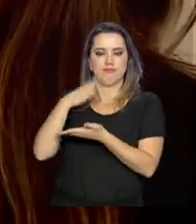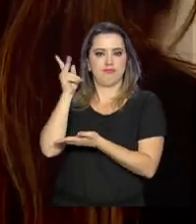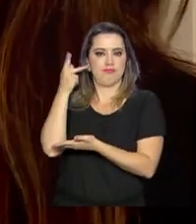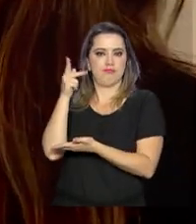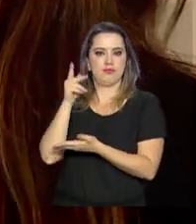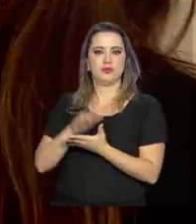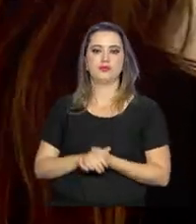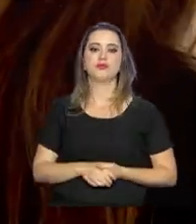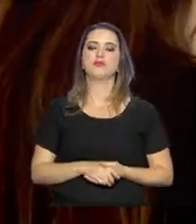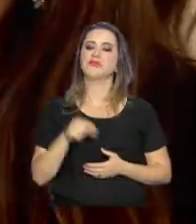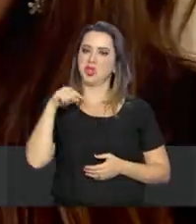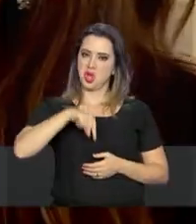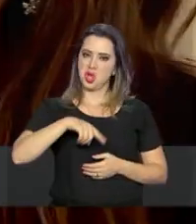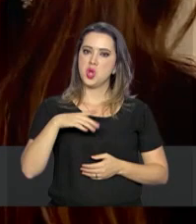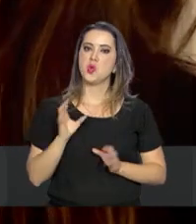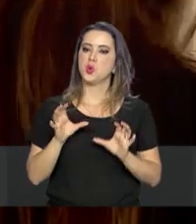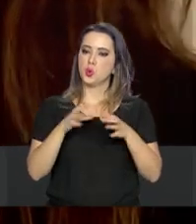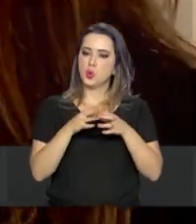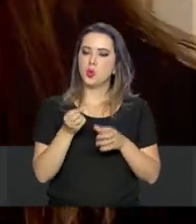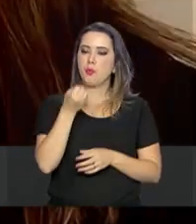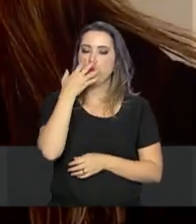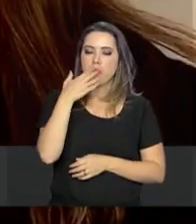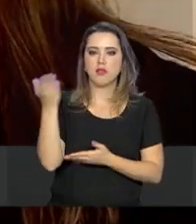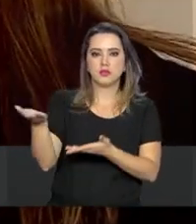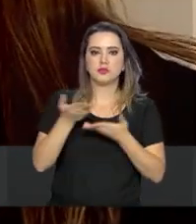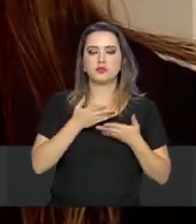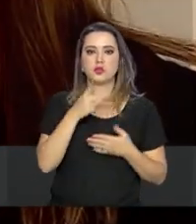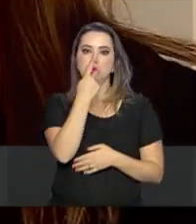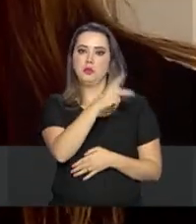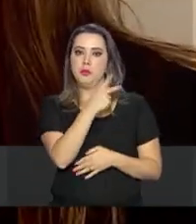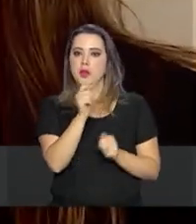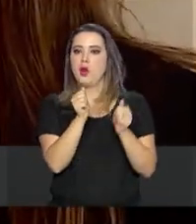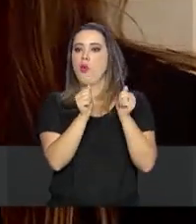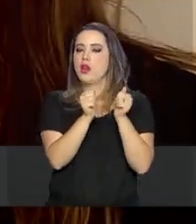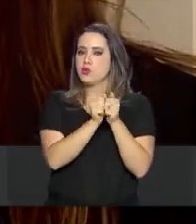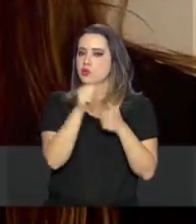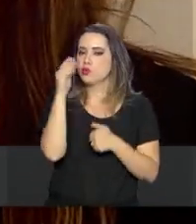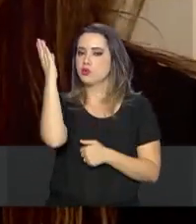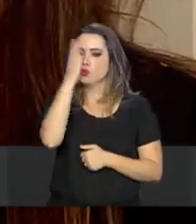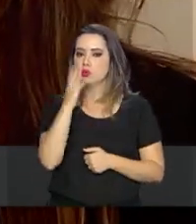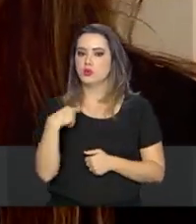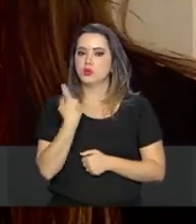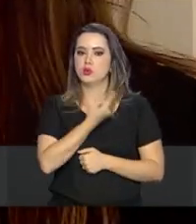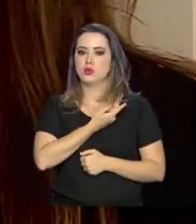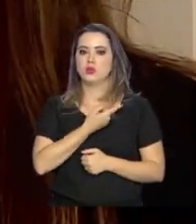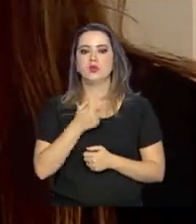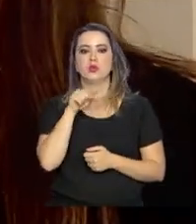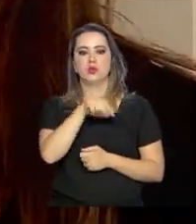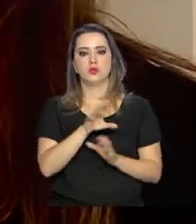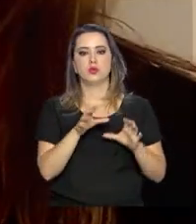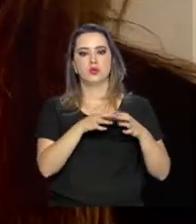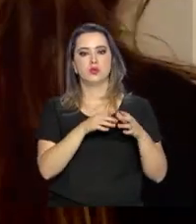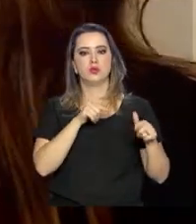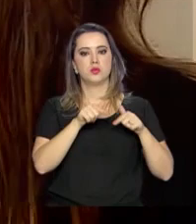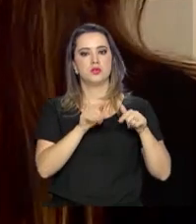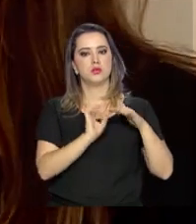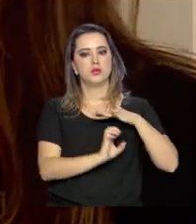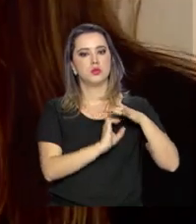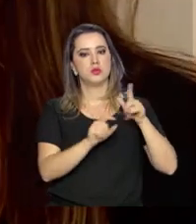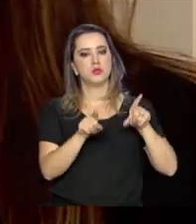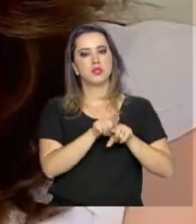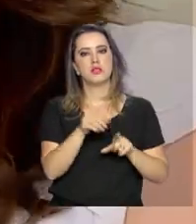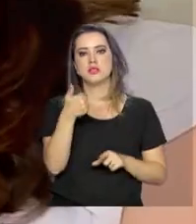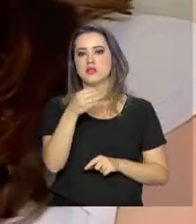bem recebida pela colônia brasileira de tênis paraguais e hoje nossos funcionários são simples entre paraguai e temos uma excelente